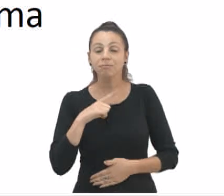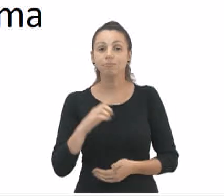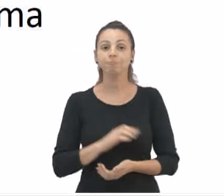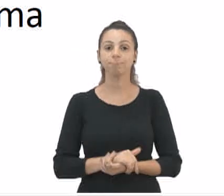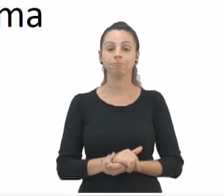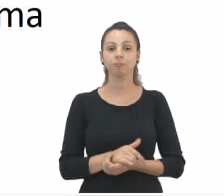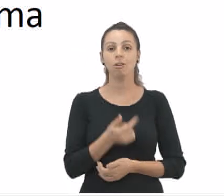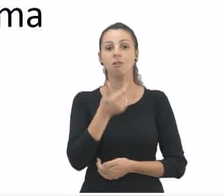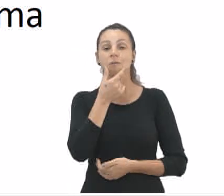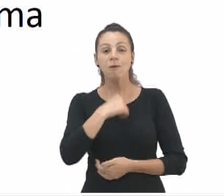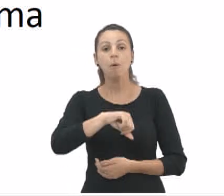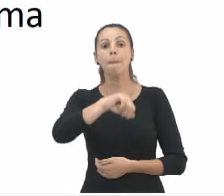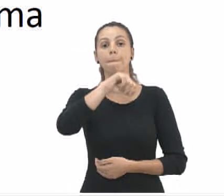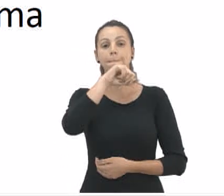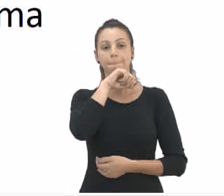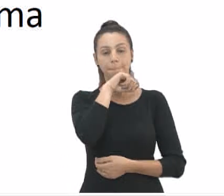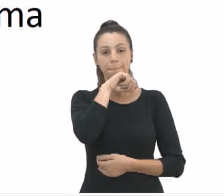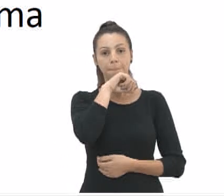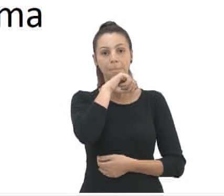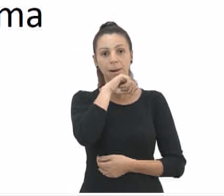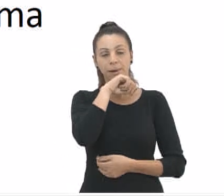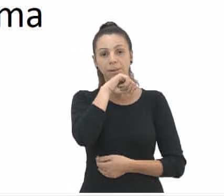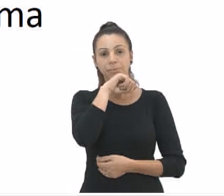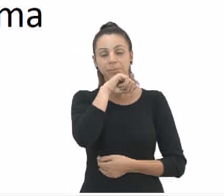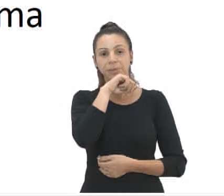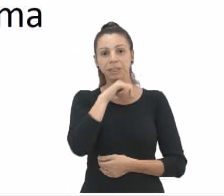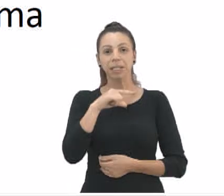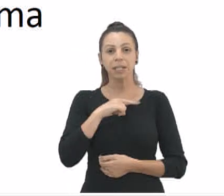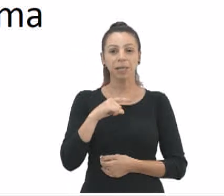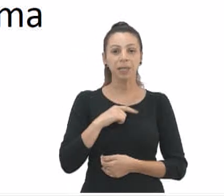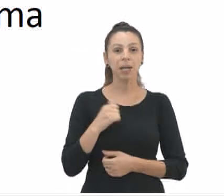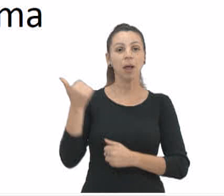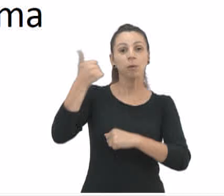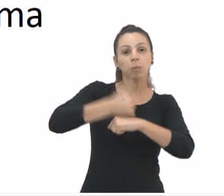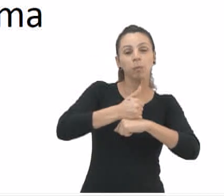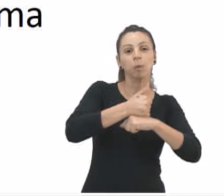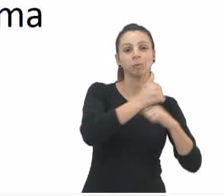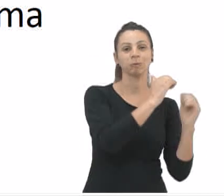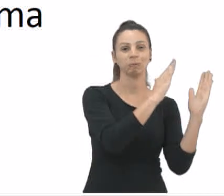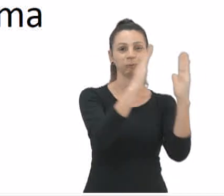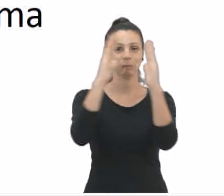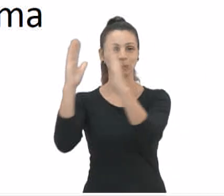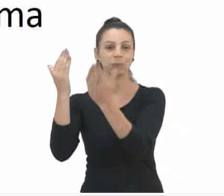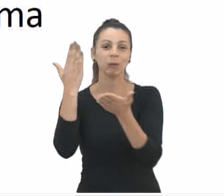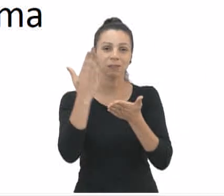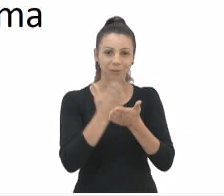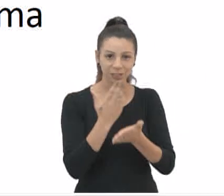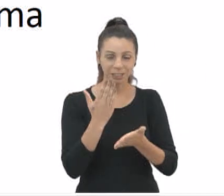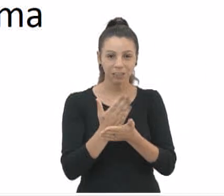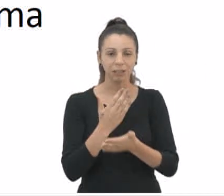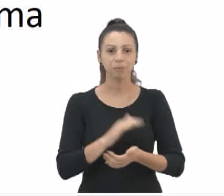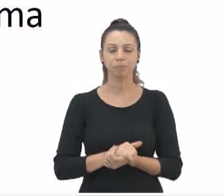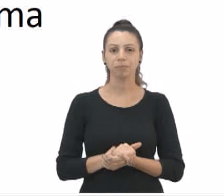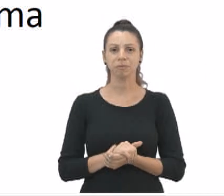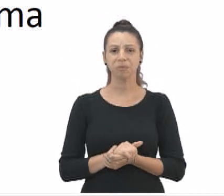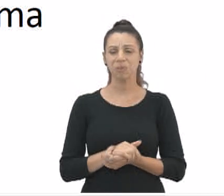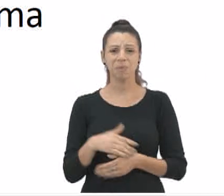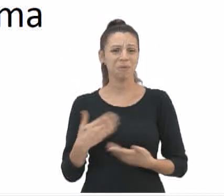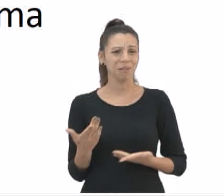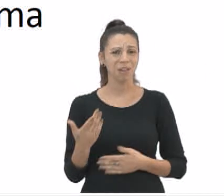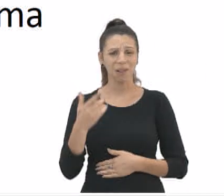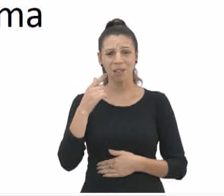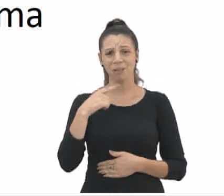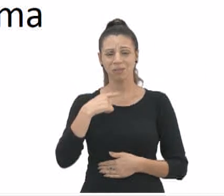um pai dono de livraria. Pouco aproveitava, e nós menos